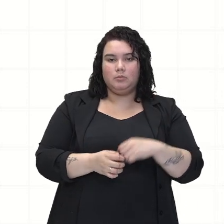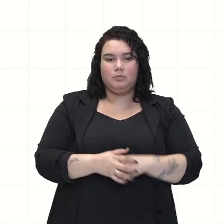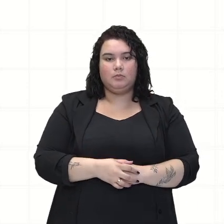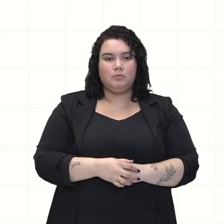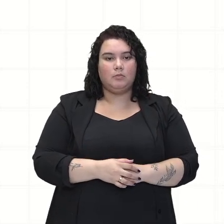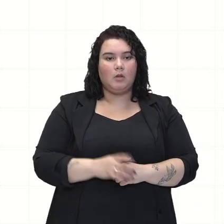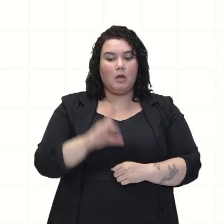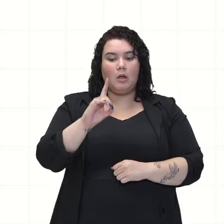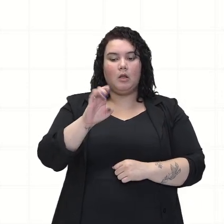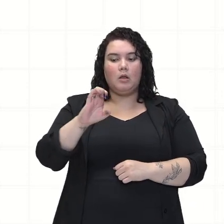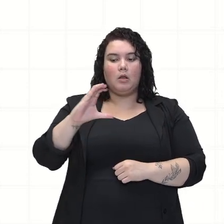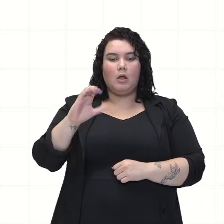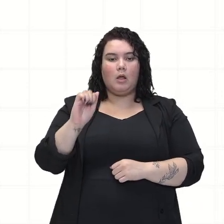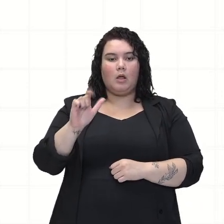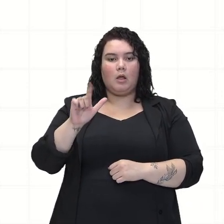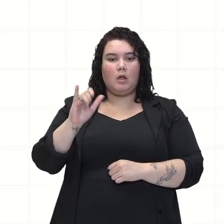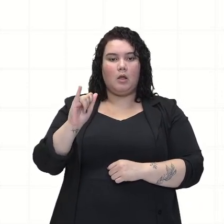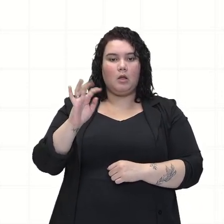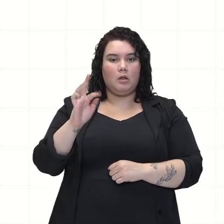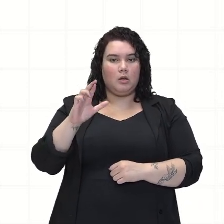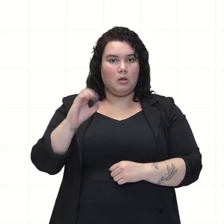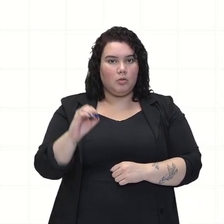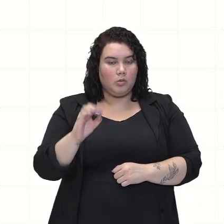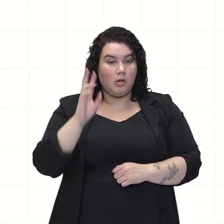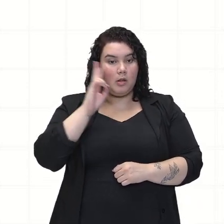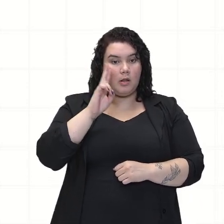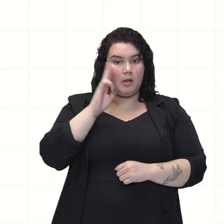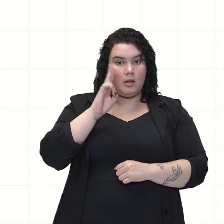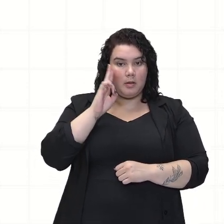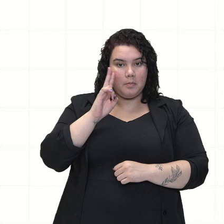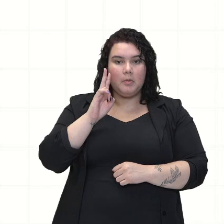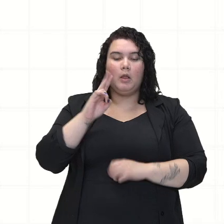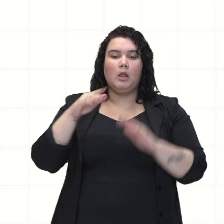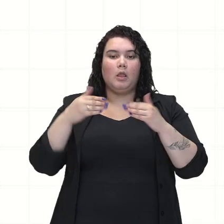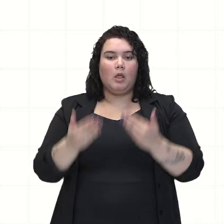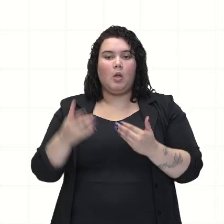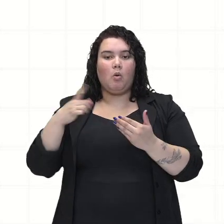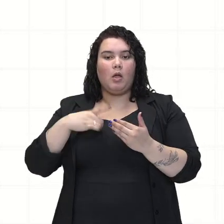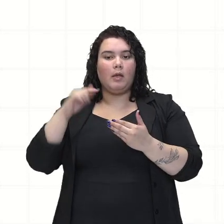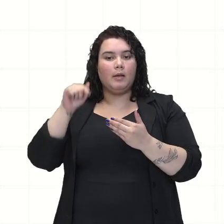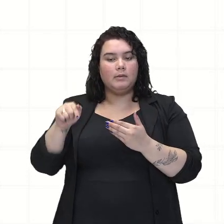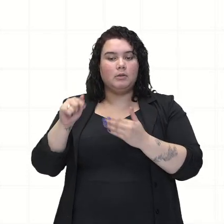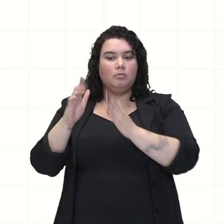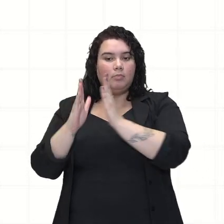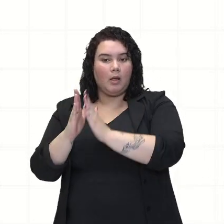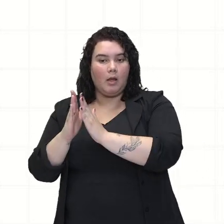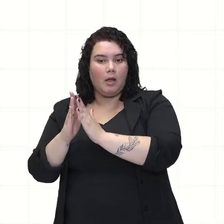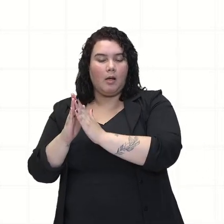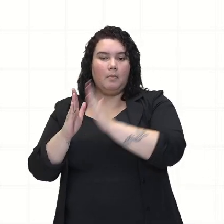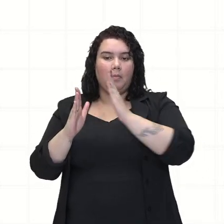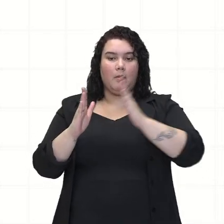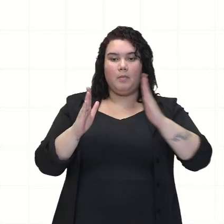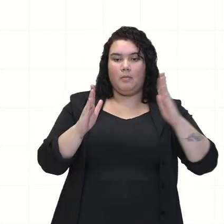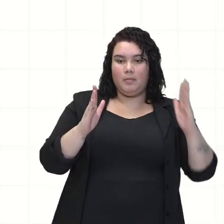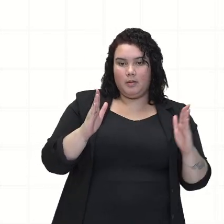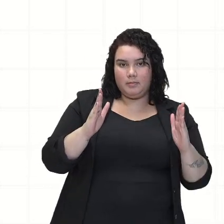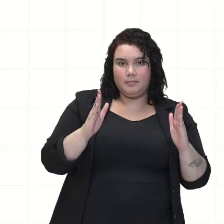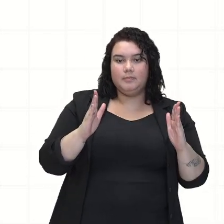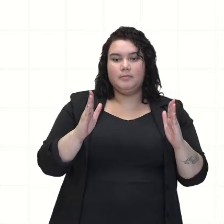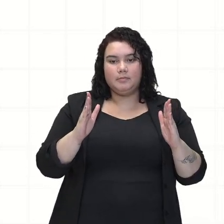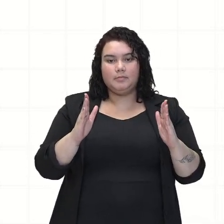Deca, tá? Multiplicou por 10. Decilitro dividiu por 10. Tá? Então, olha aqui,